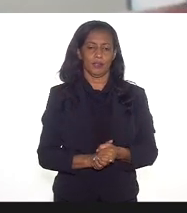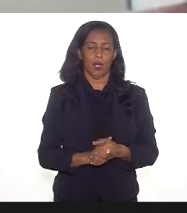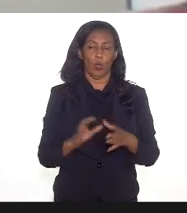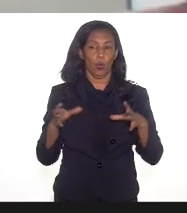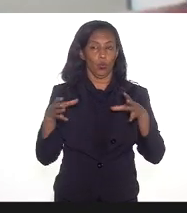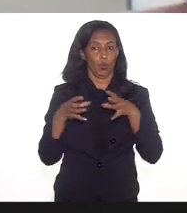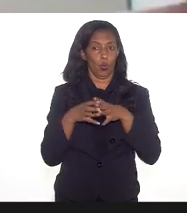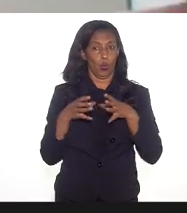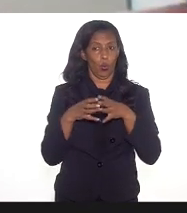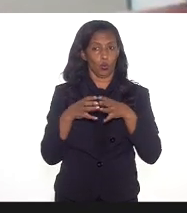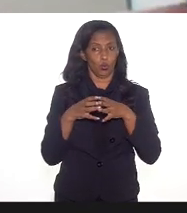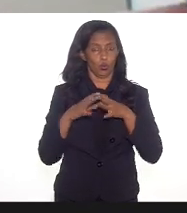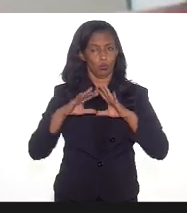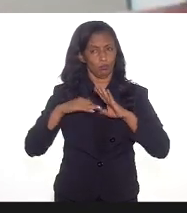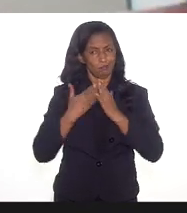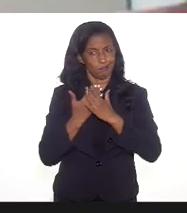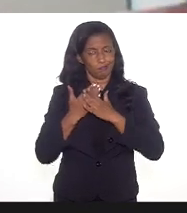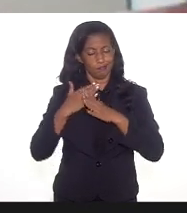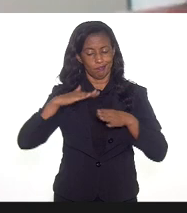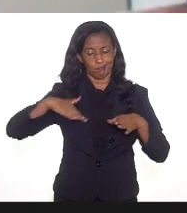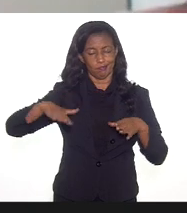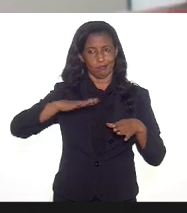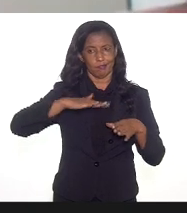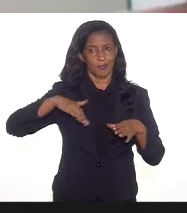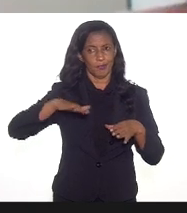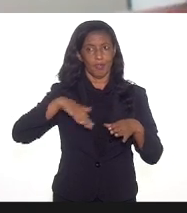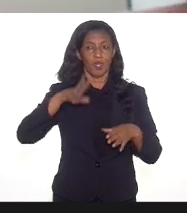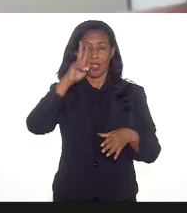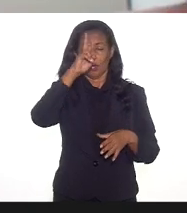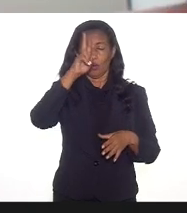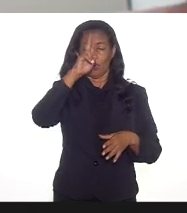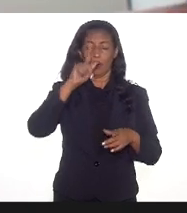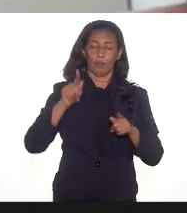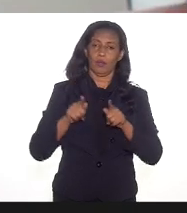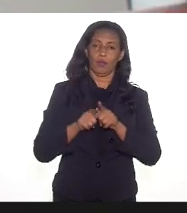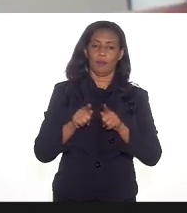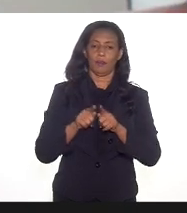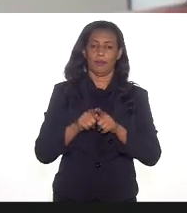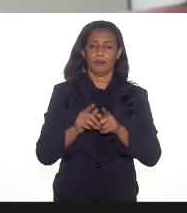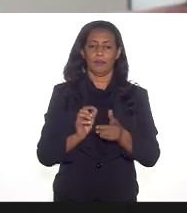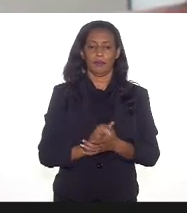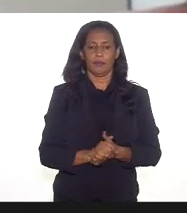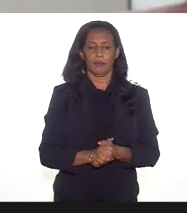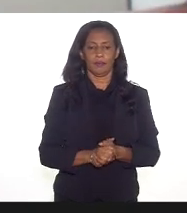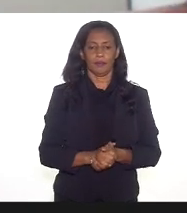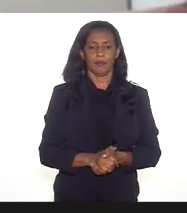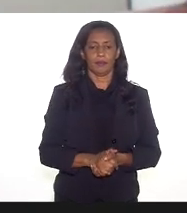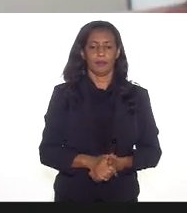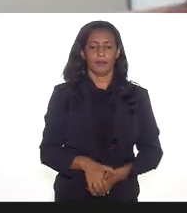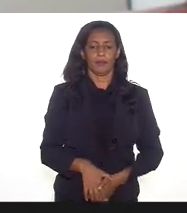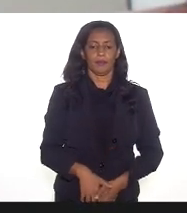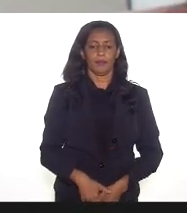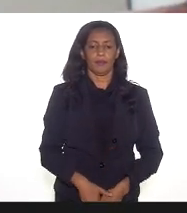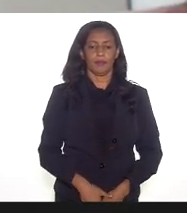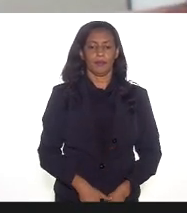conjunto da rede, né? E eu elenco também como temas prioritários a